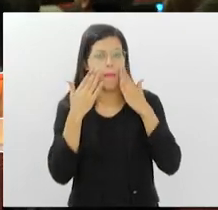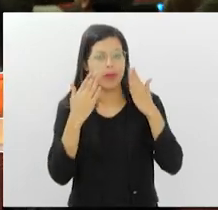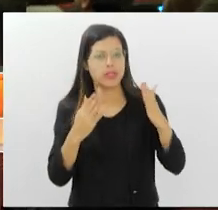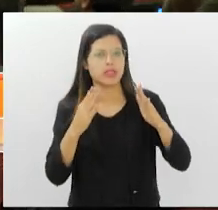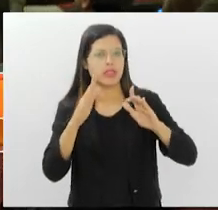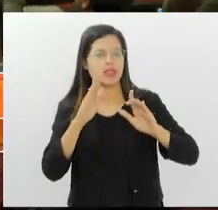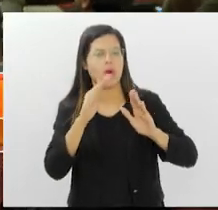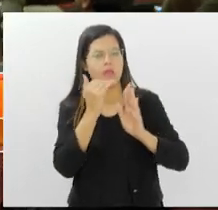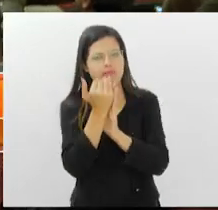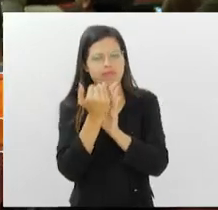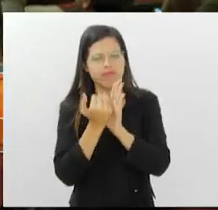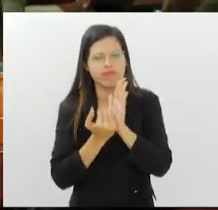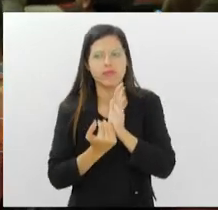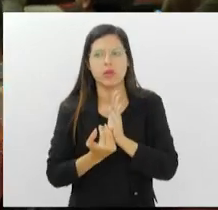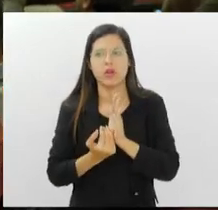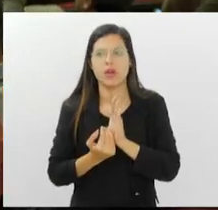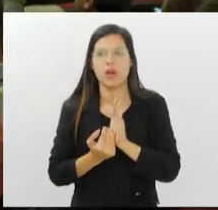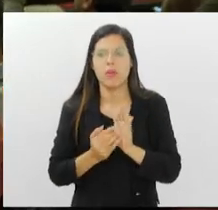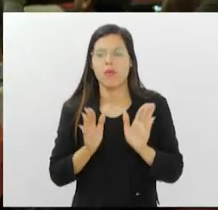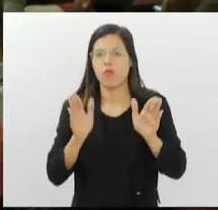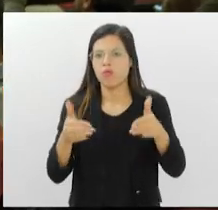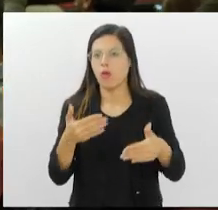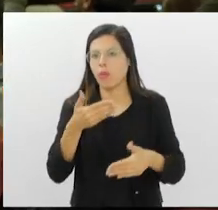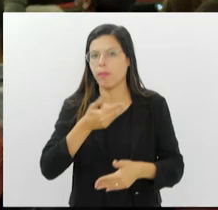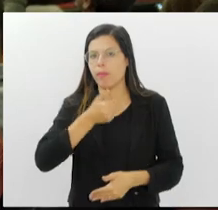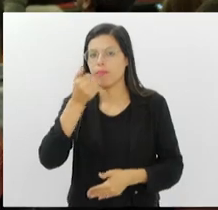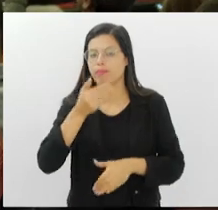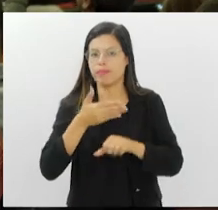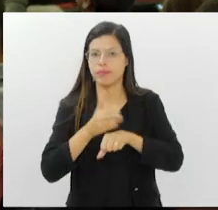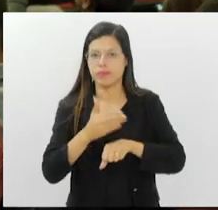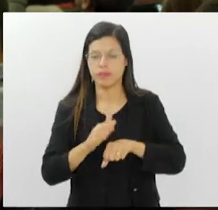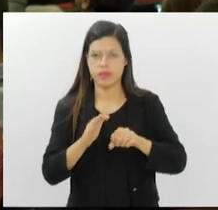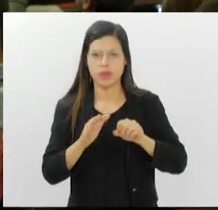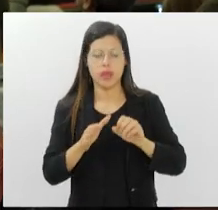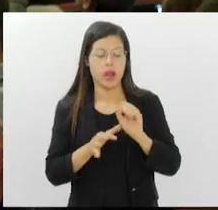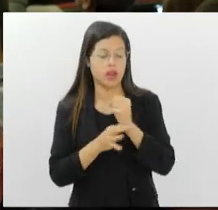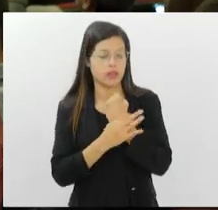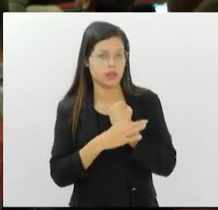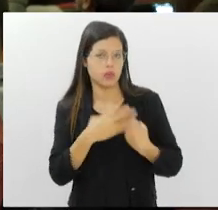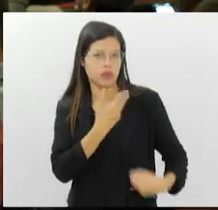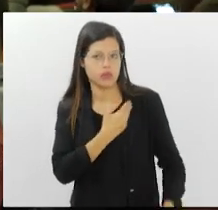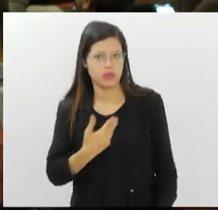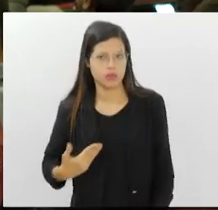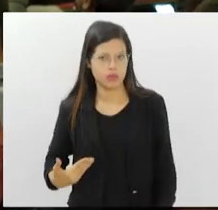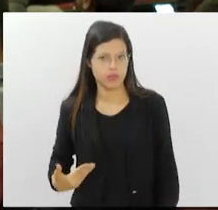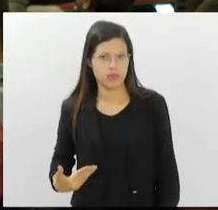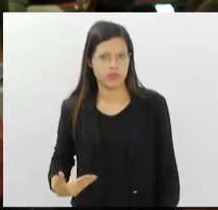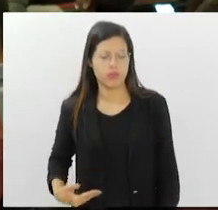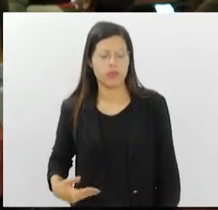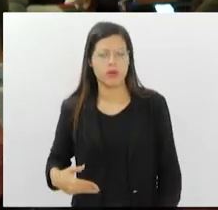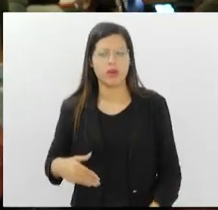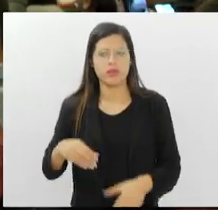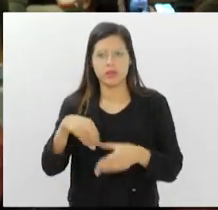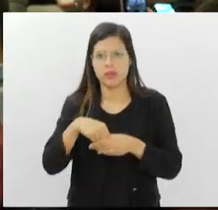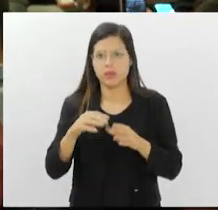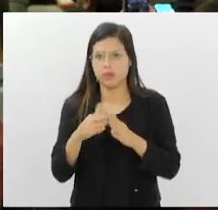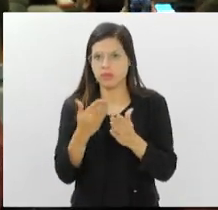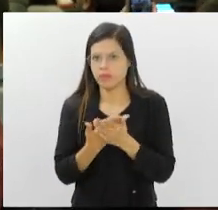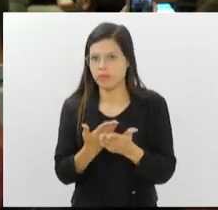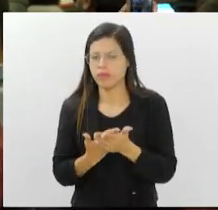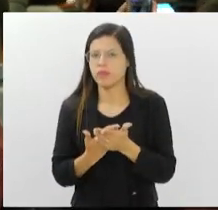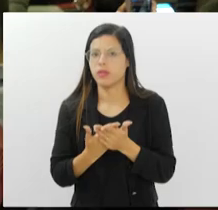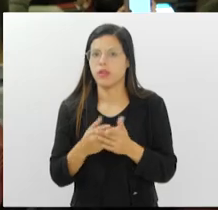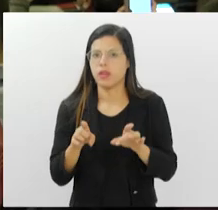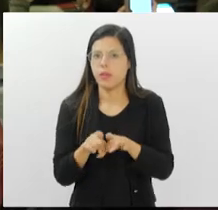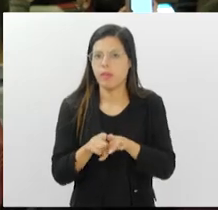foco nas melhores práticas para garantir aí a segurança nos ambientes escolares, além de prevenir a violência no